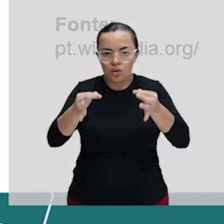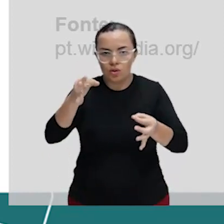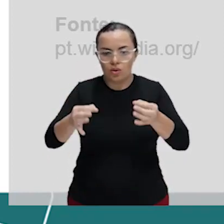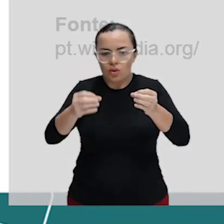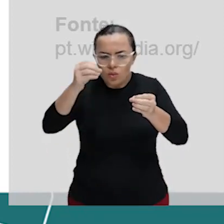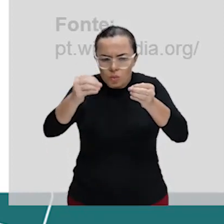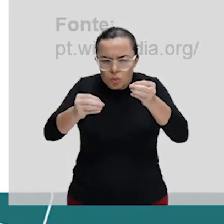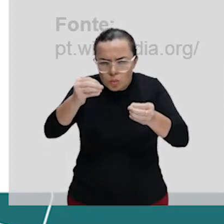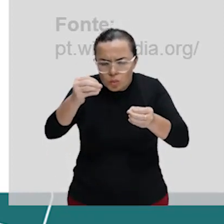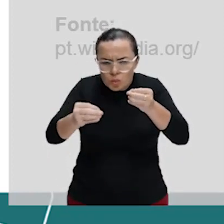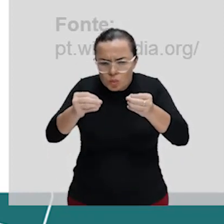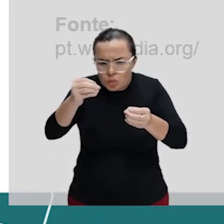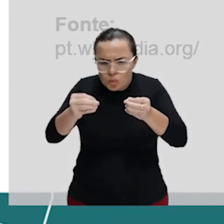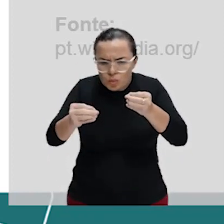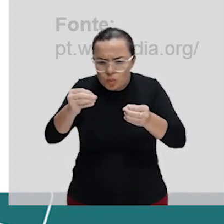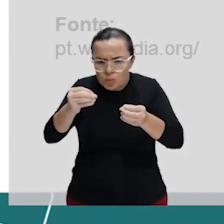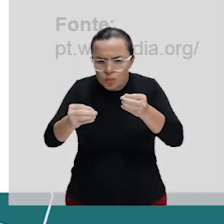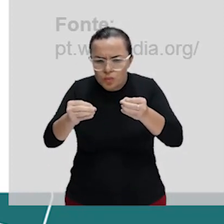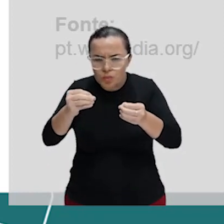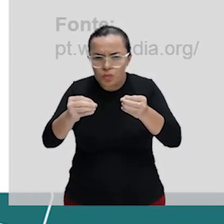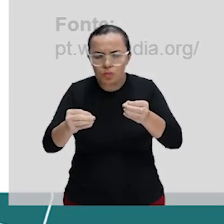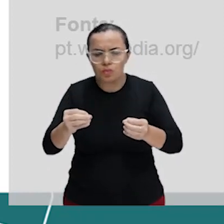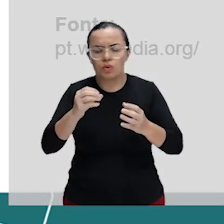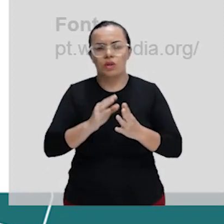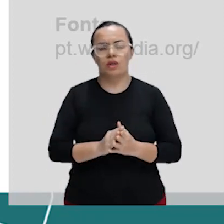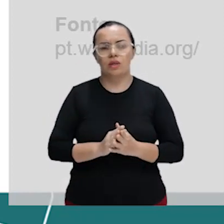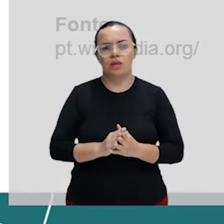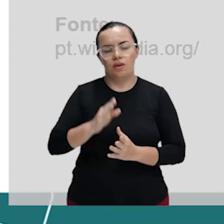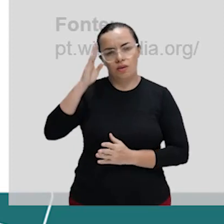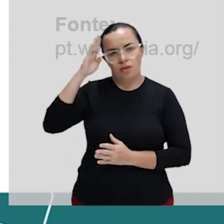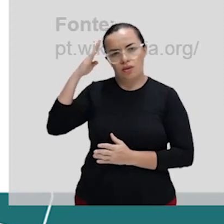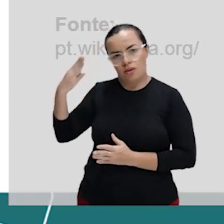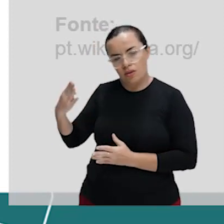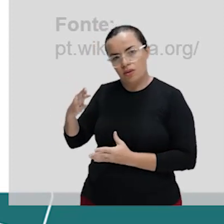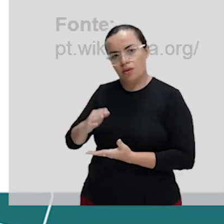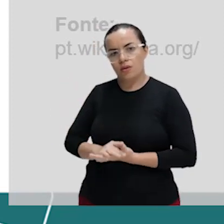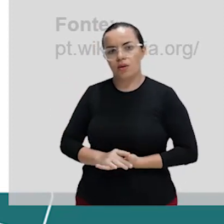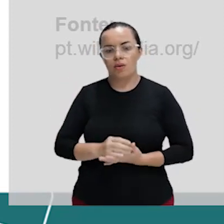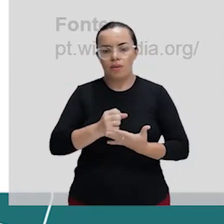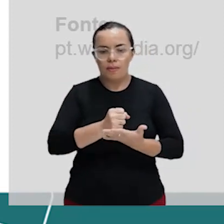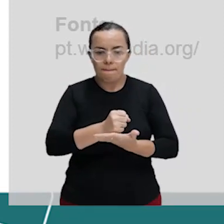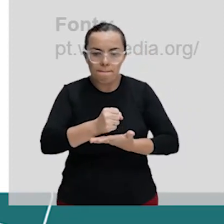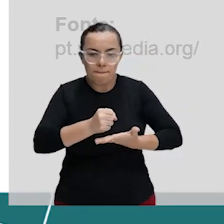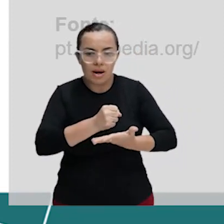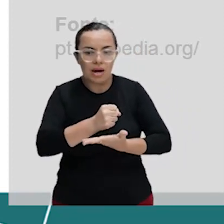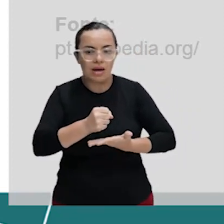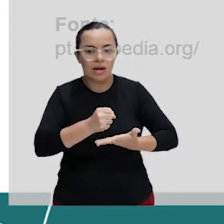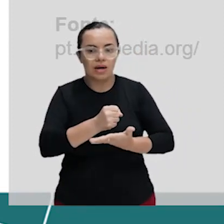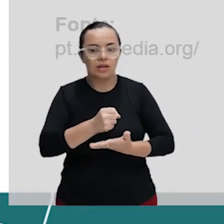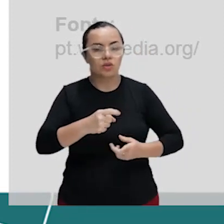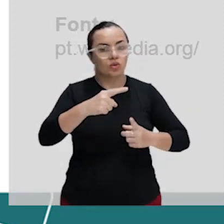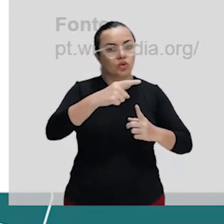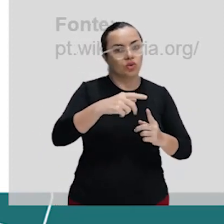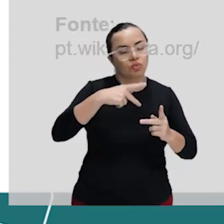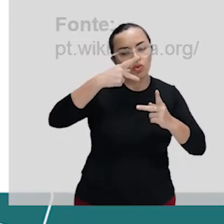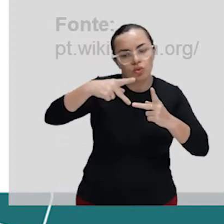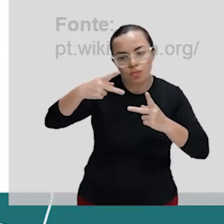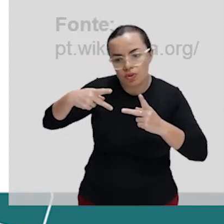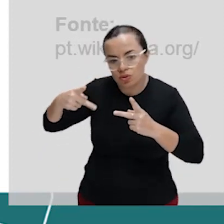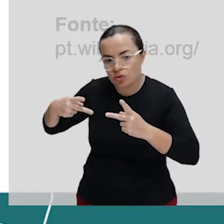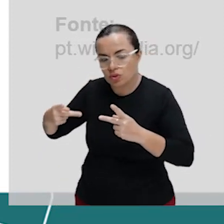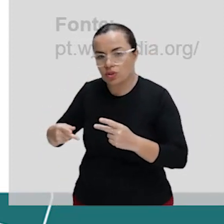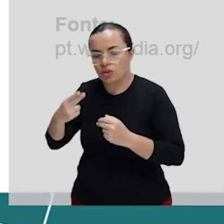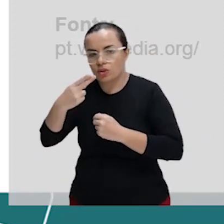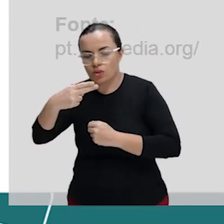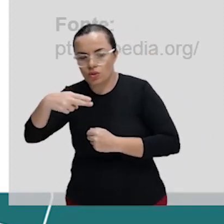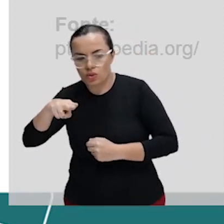são constituídos de um tipo de proteína chamada tubulina. Então, você vê aqui um tubo,